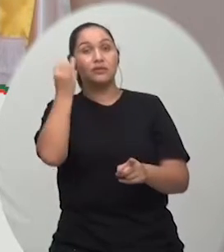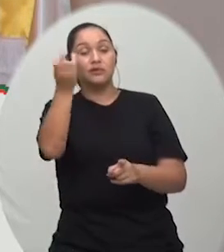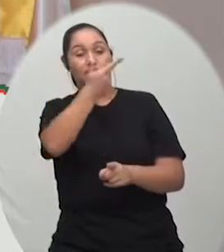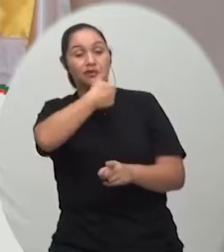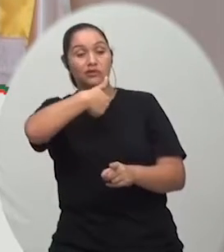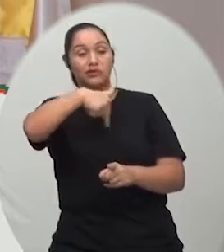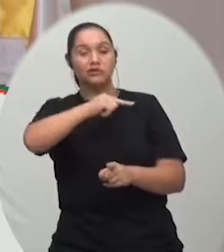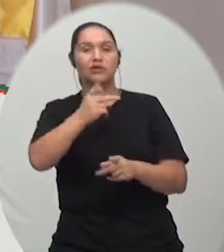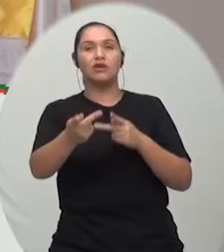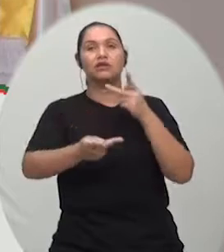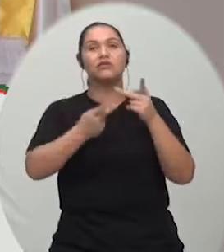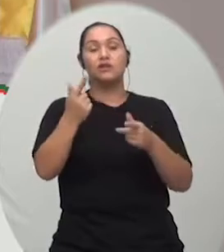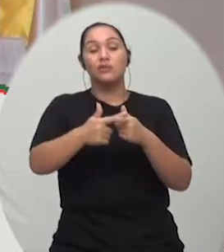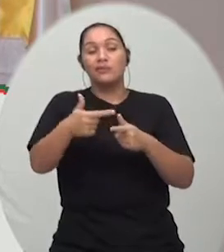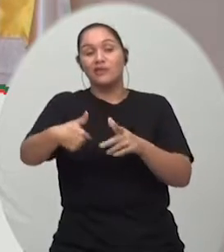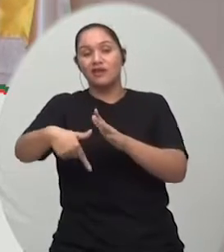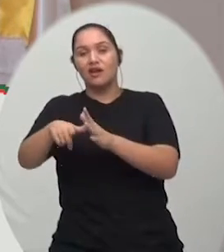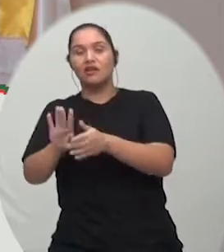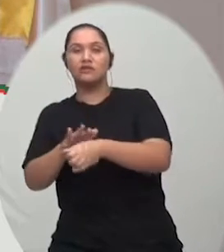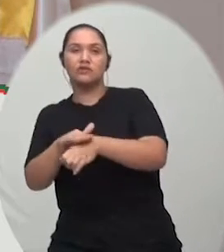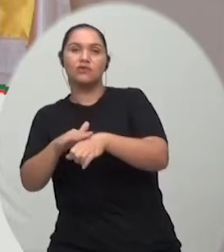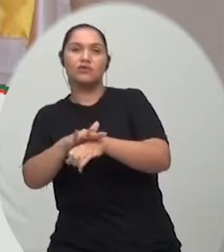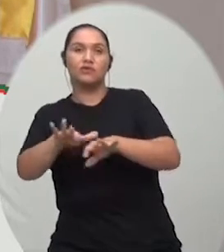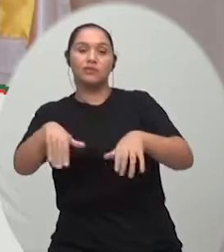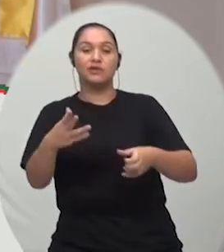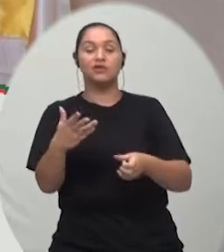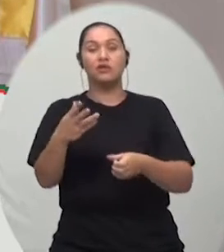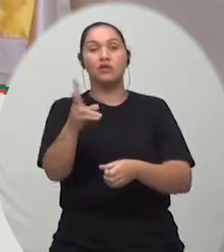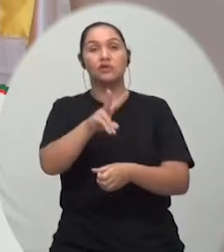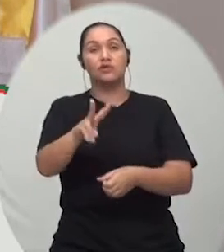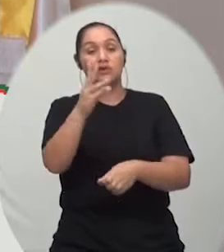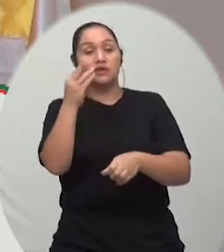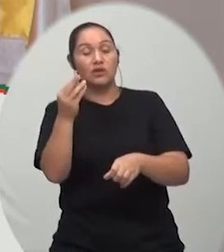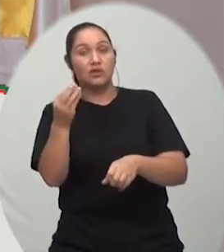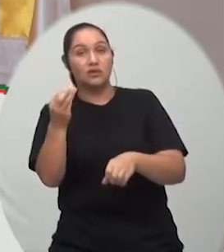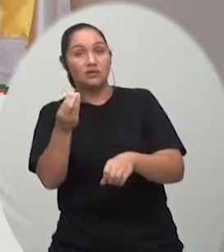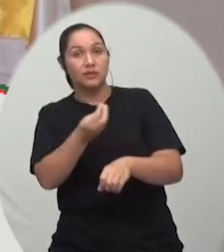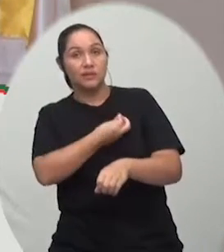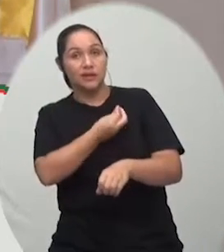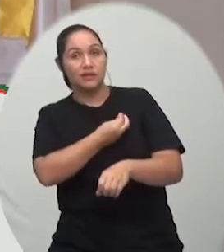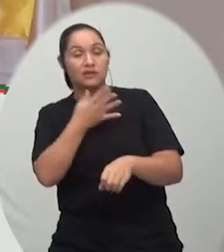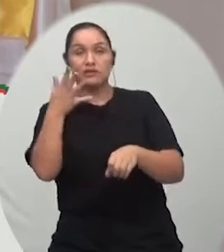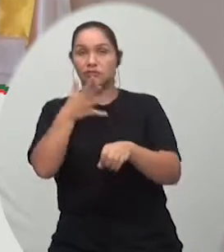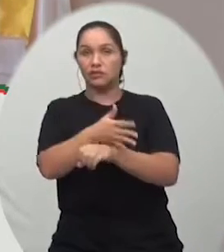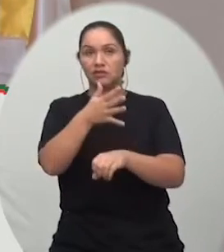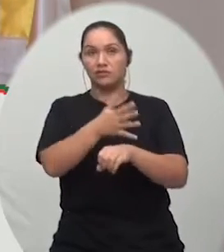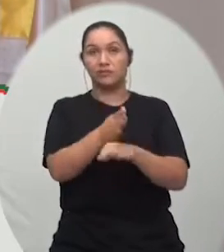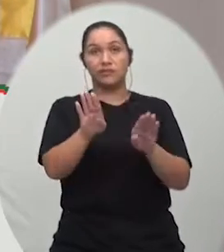conversamos, da presença de todos os vereadores, inclusive na própria sessão que trata sobre o veto